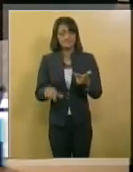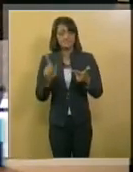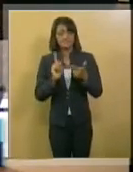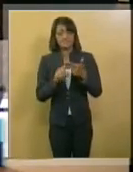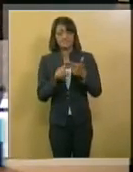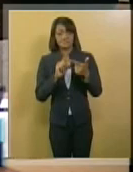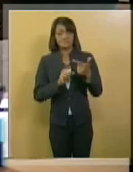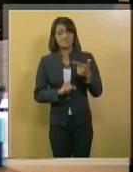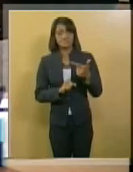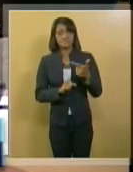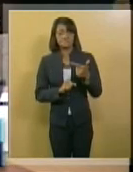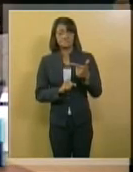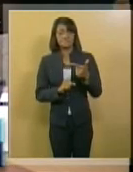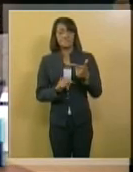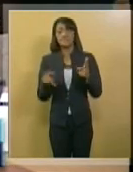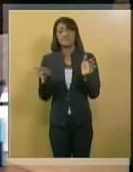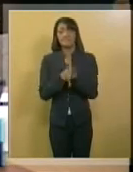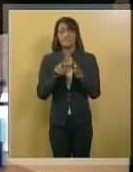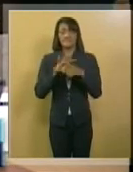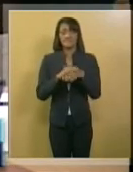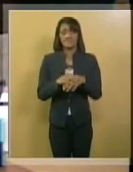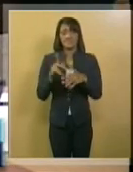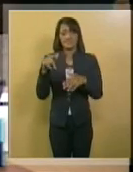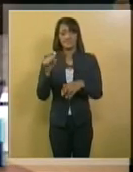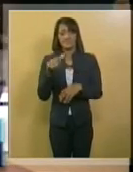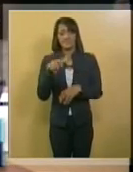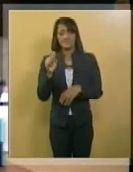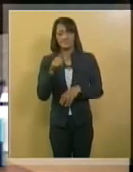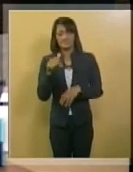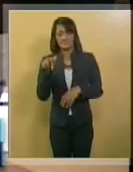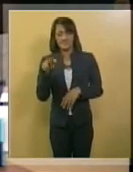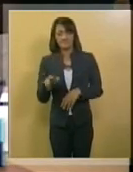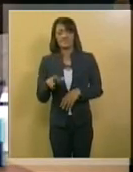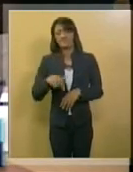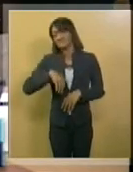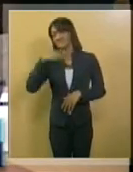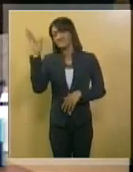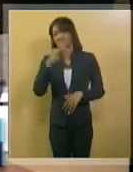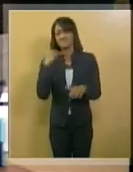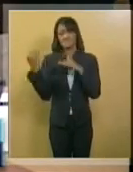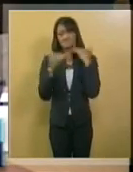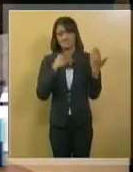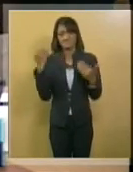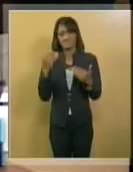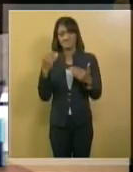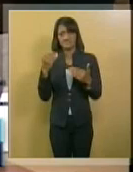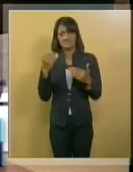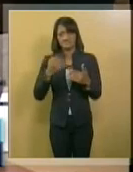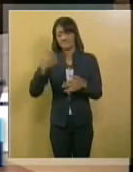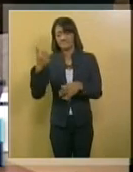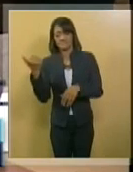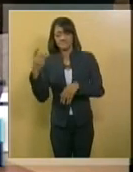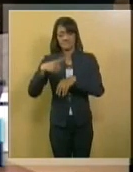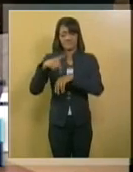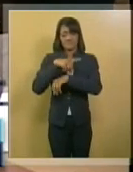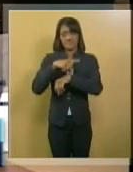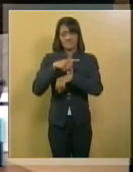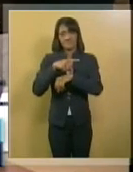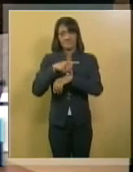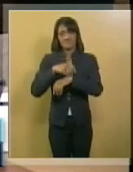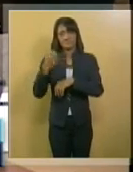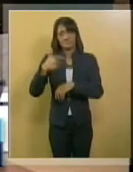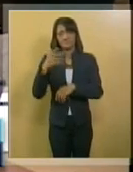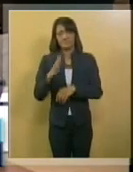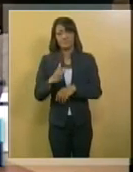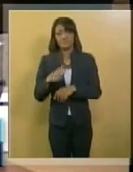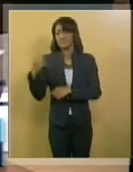segunda é sobre a leishmaniose, a calazar, que hoje mata mais do que a dengue. Então, eu quero saber se as políticas